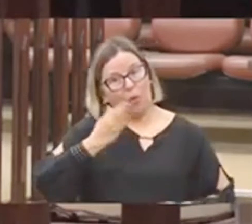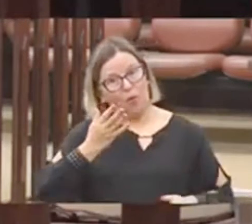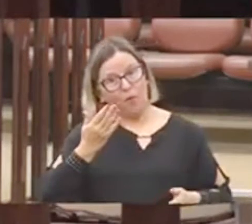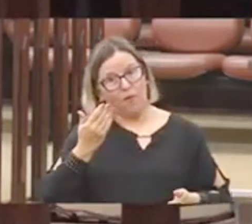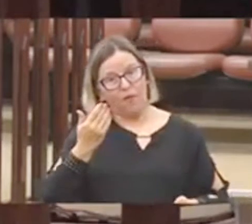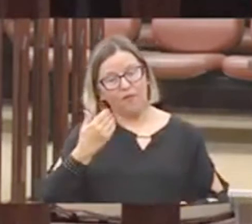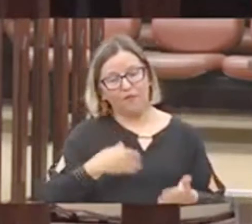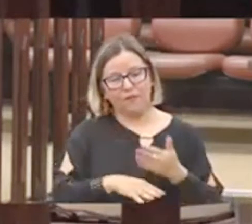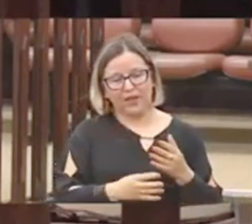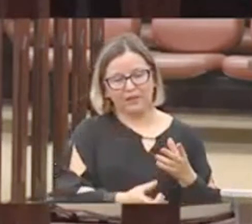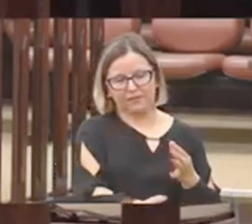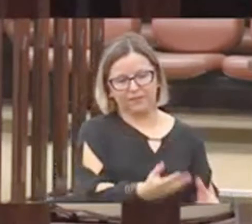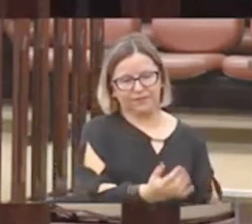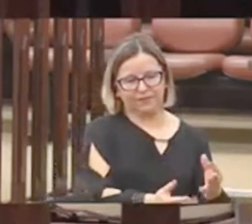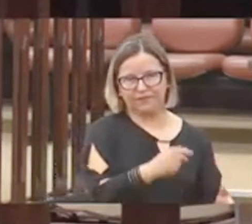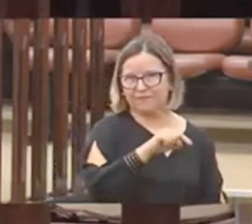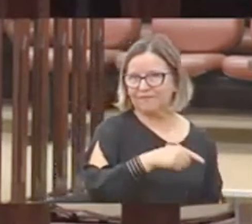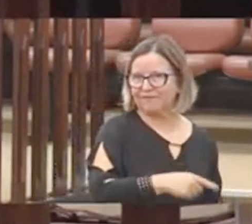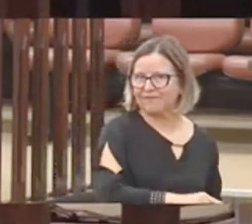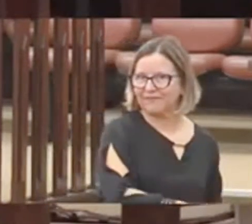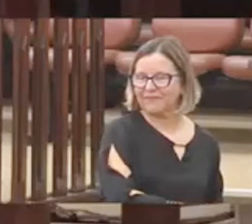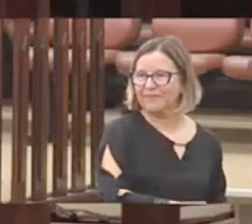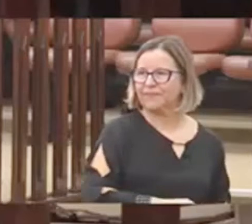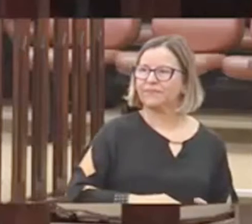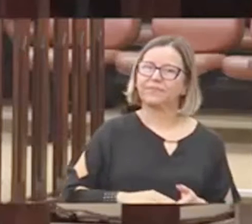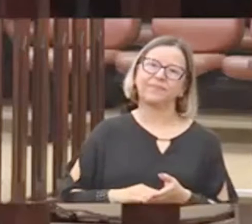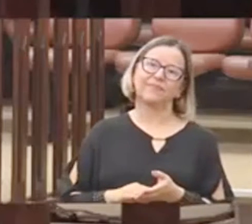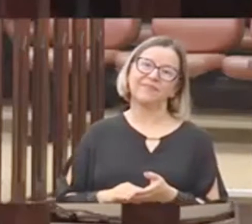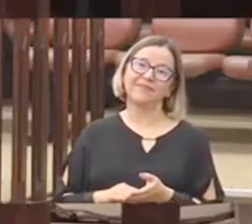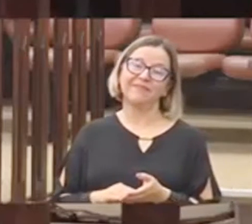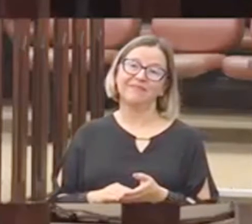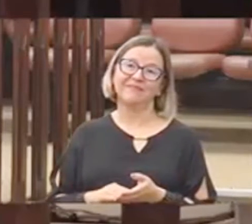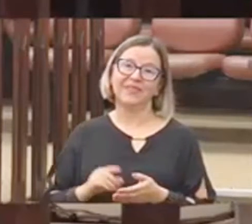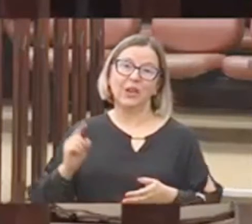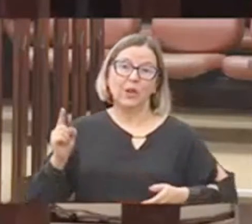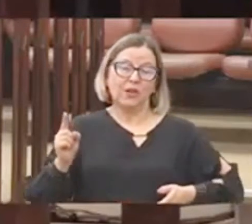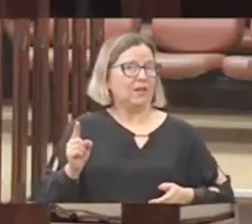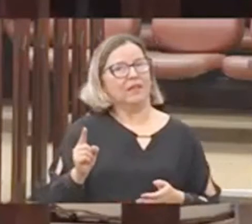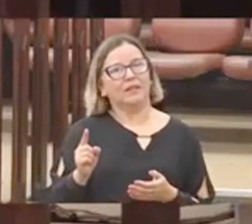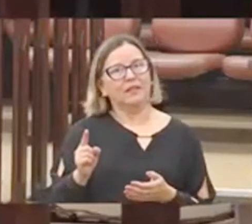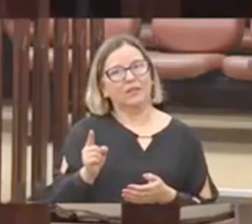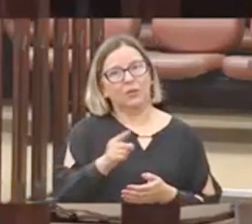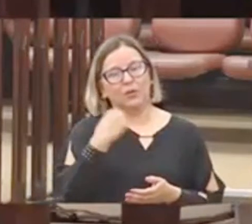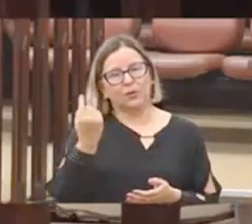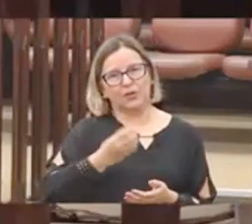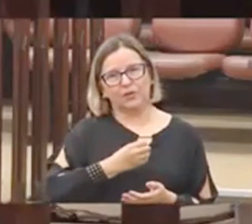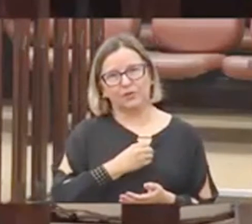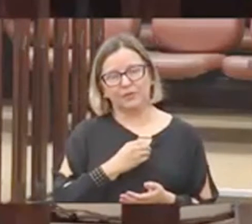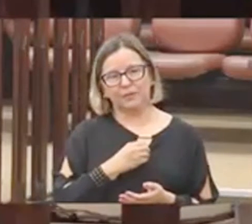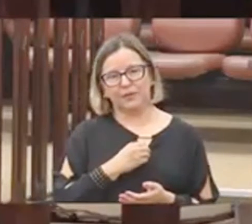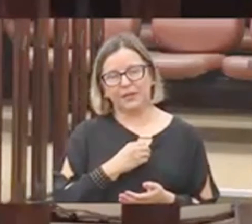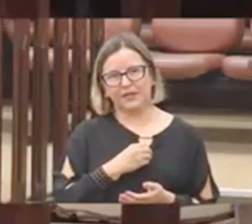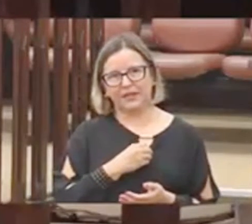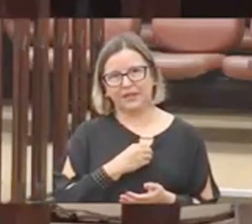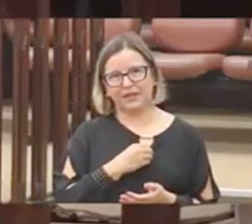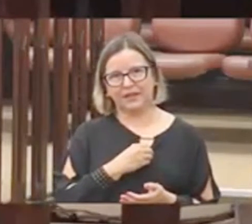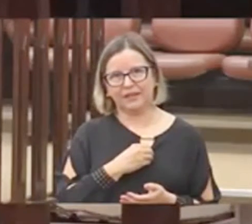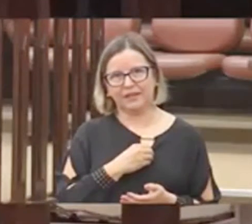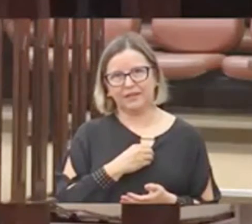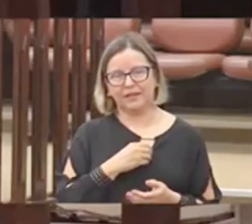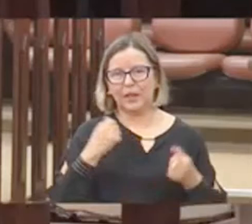a graça, e que o nosso pecado, que é o pecado de Adão, fosse tratado na